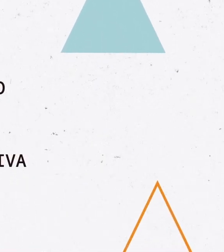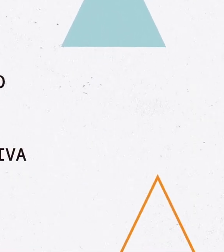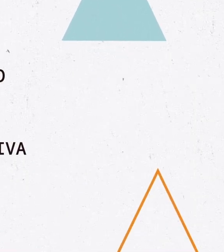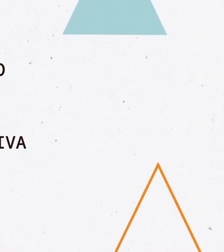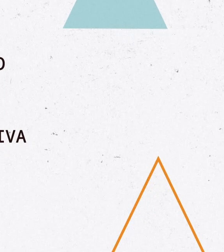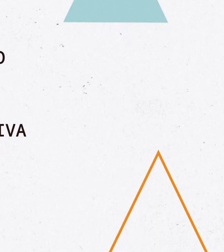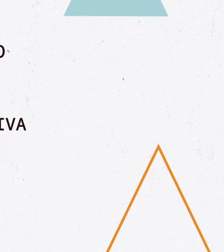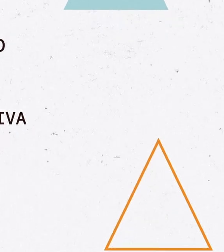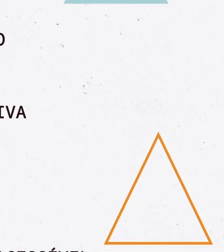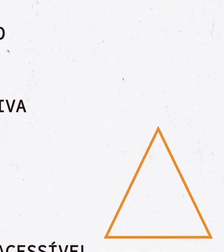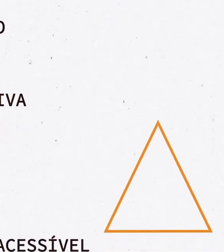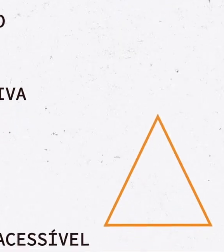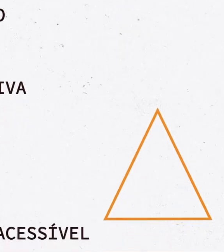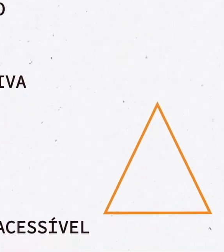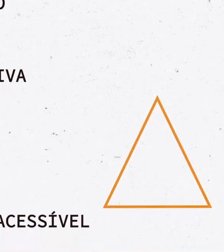Tchau.